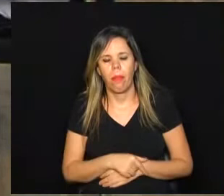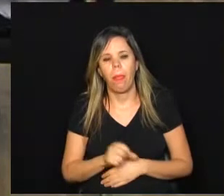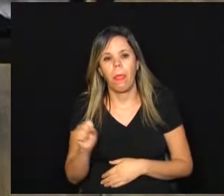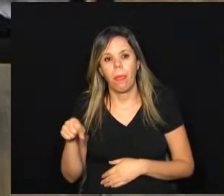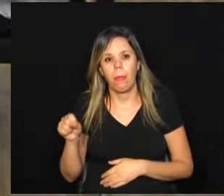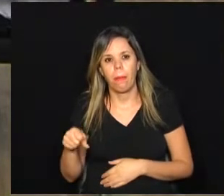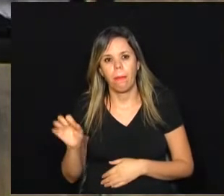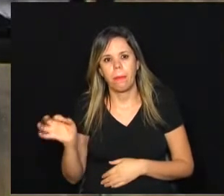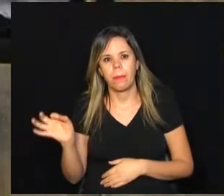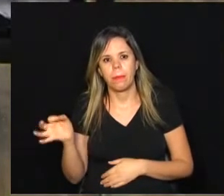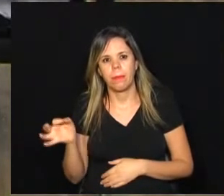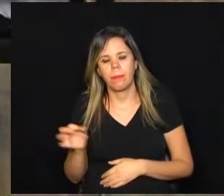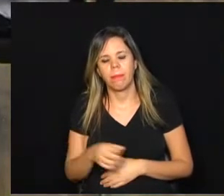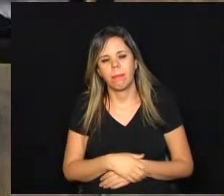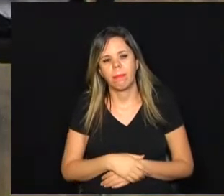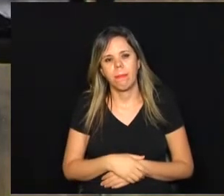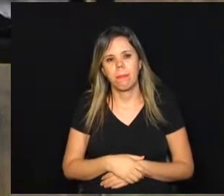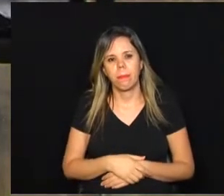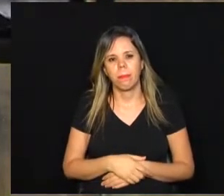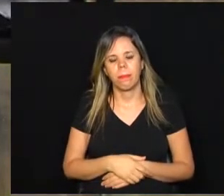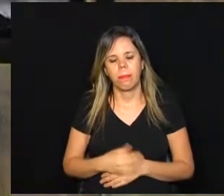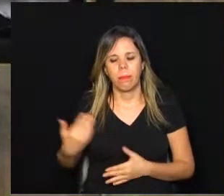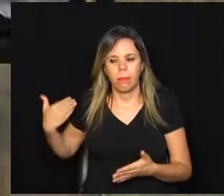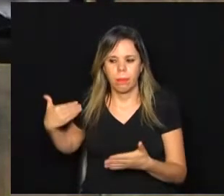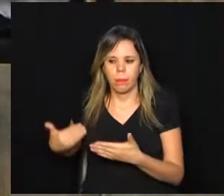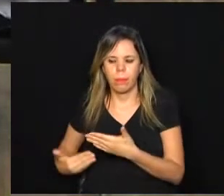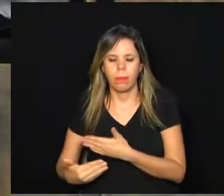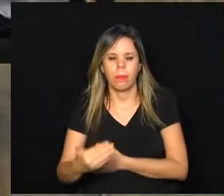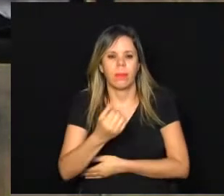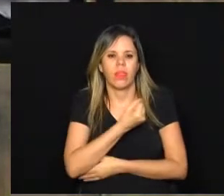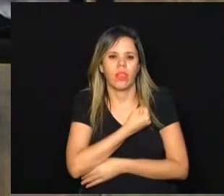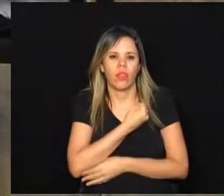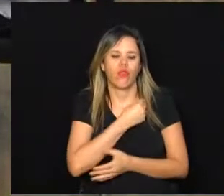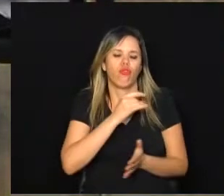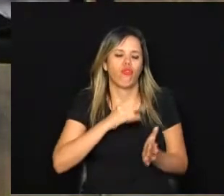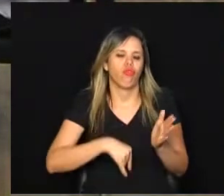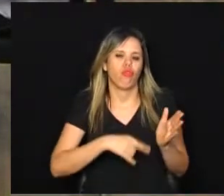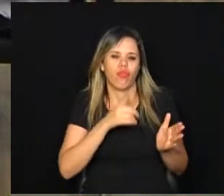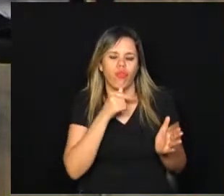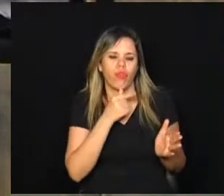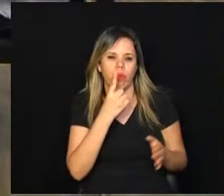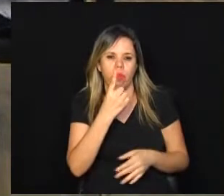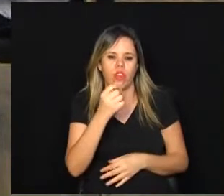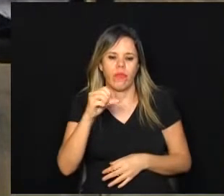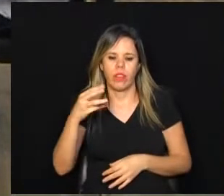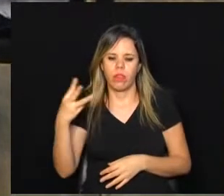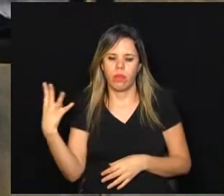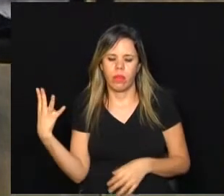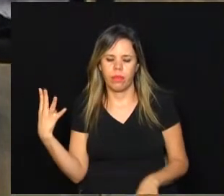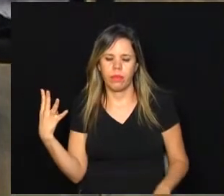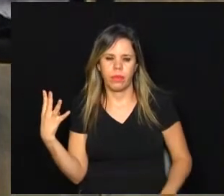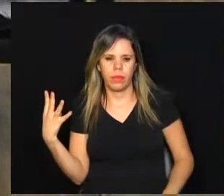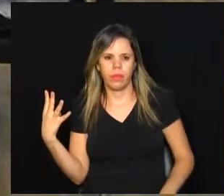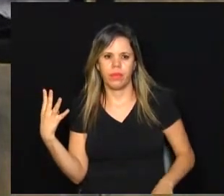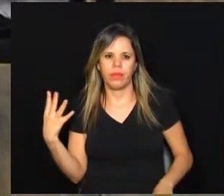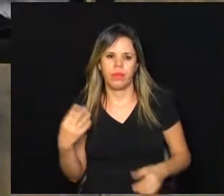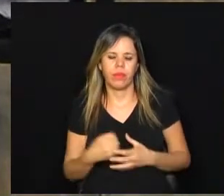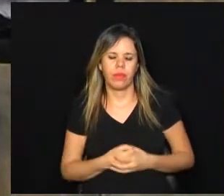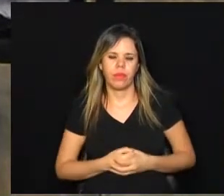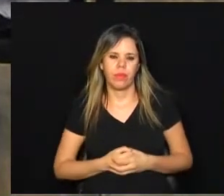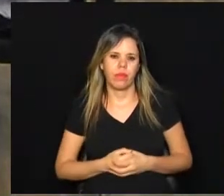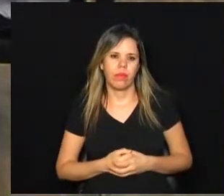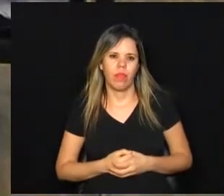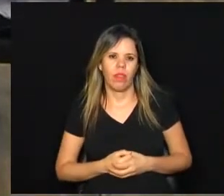Sim, com certeza. Desde o nosso querido Código das Águas de 1934, né? 34, que nós vamos